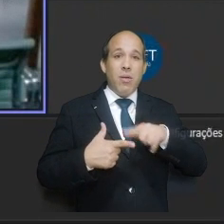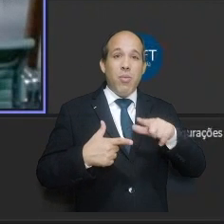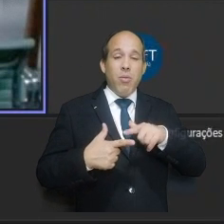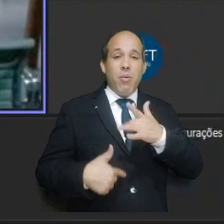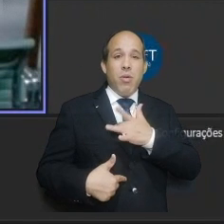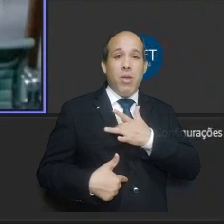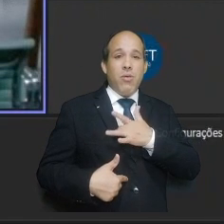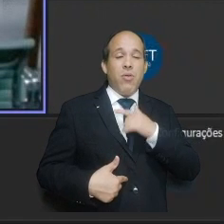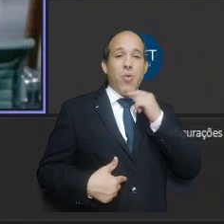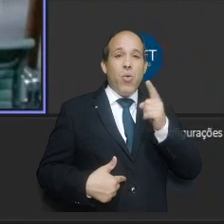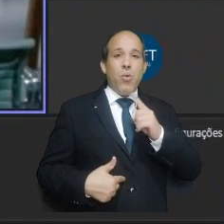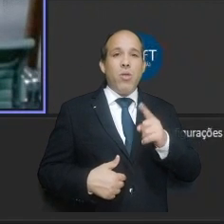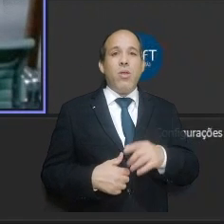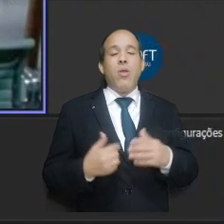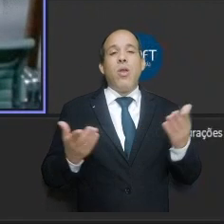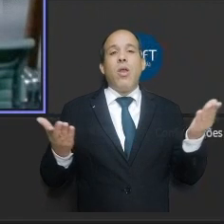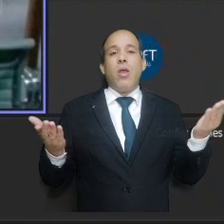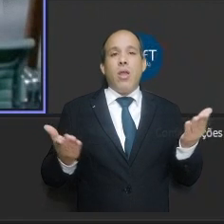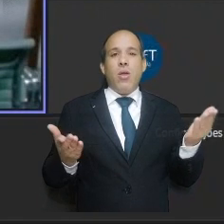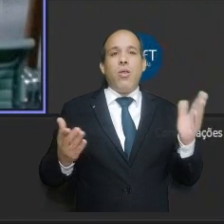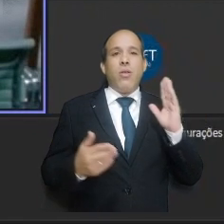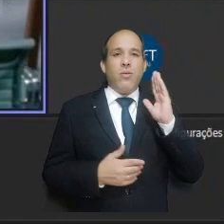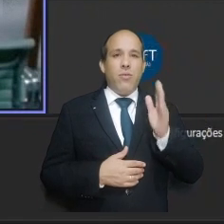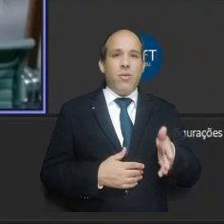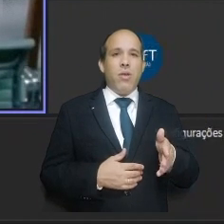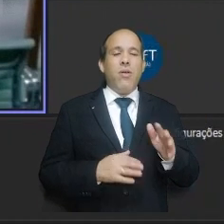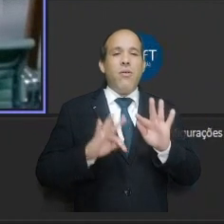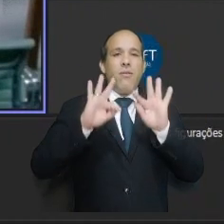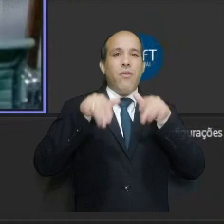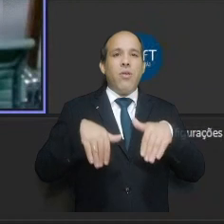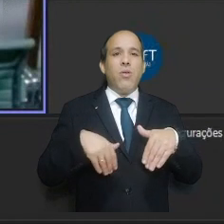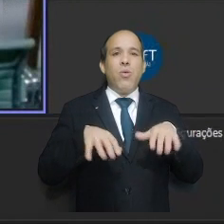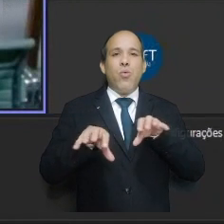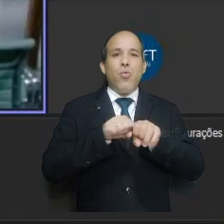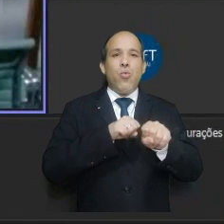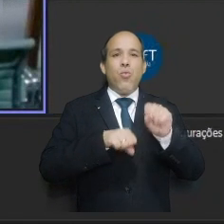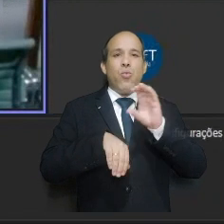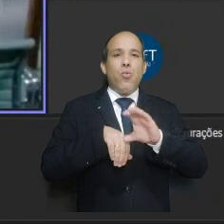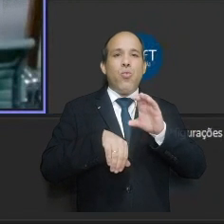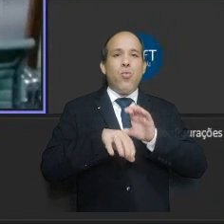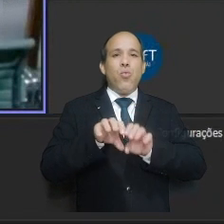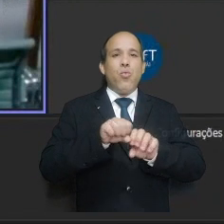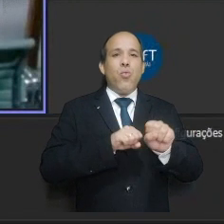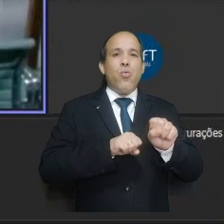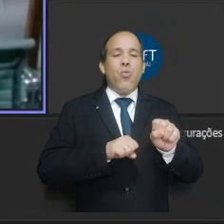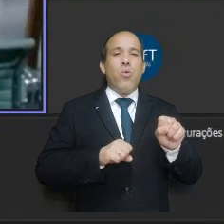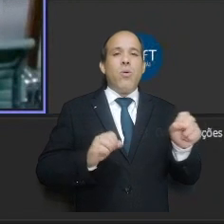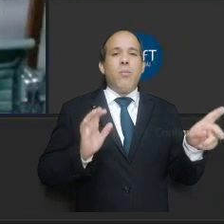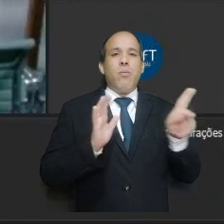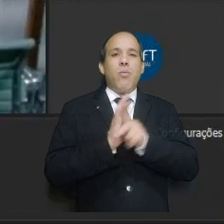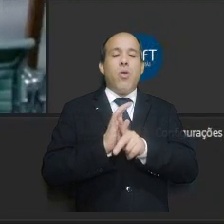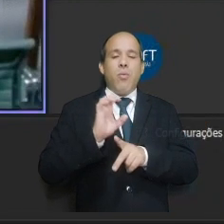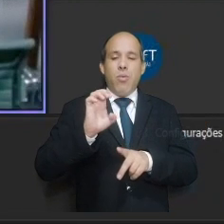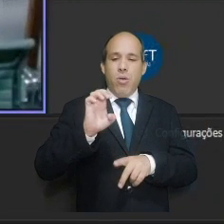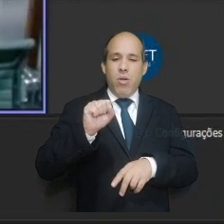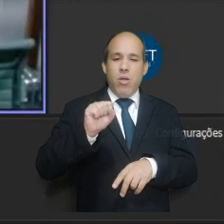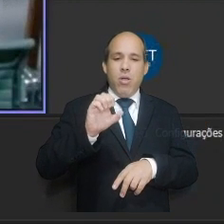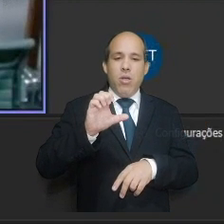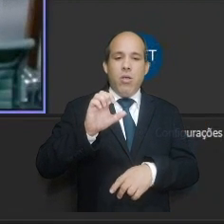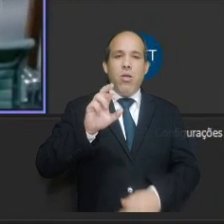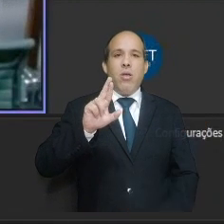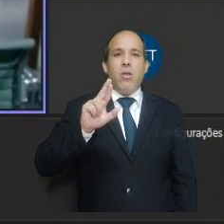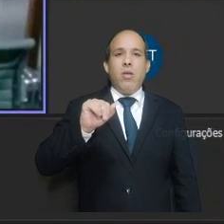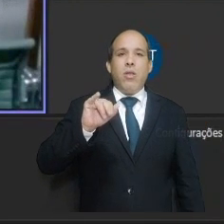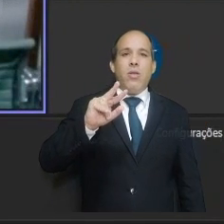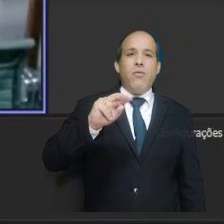quem tem problema cardíaco não consegue, e hoje ela está já no final do curso de formação para o cargo de